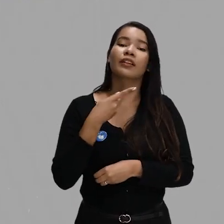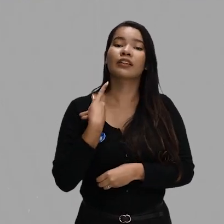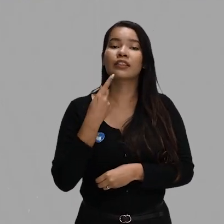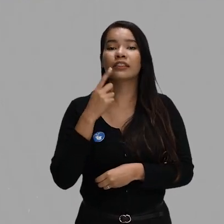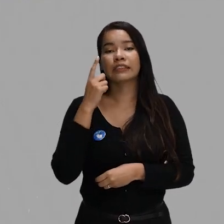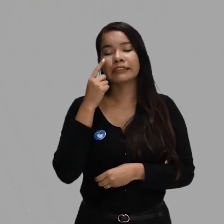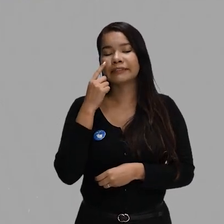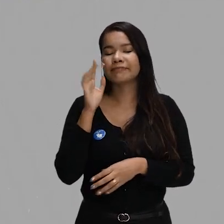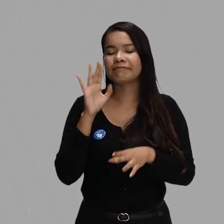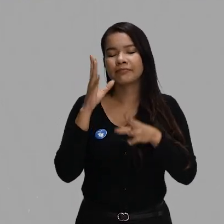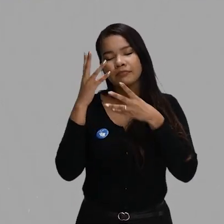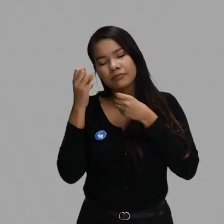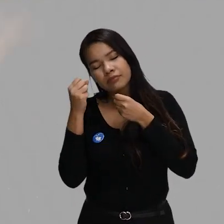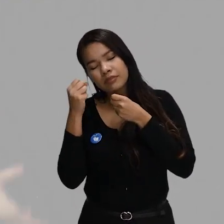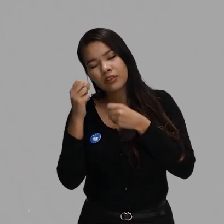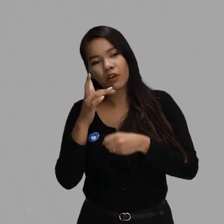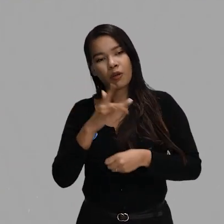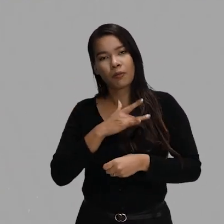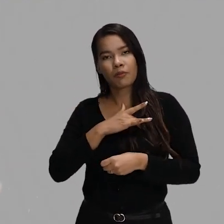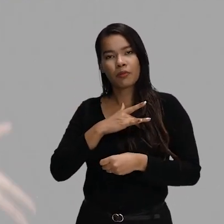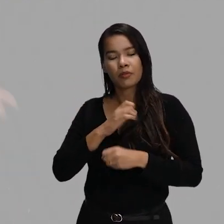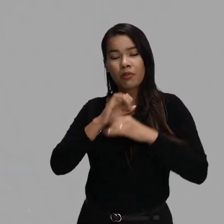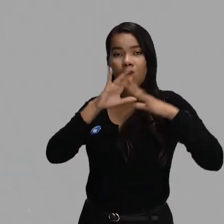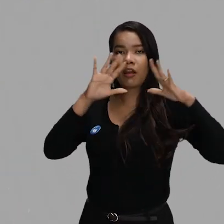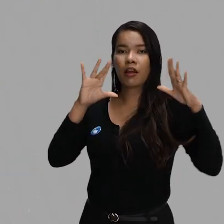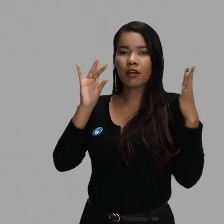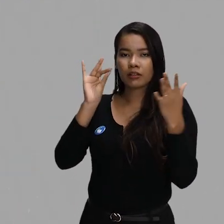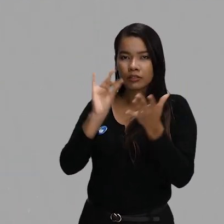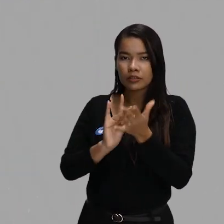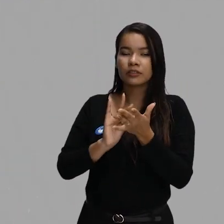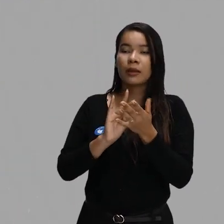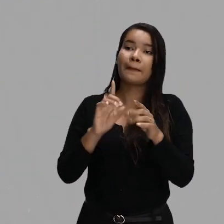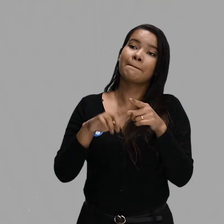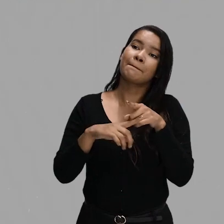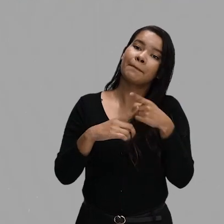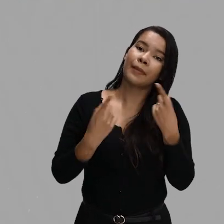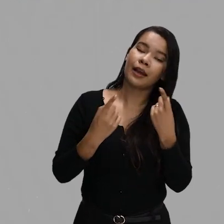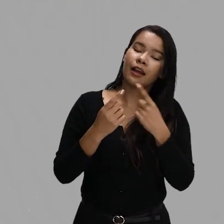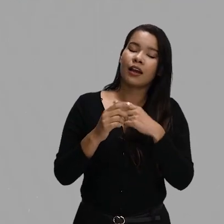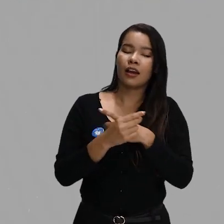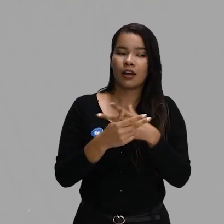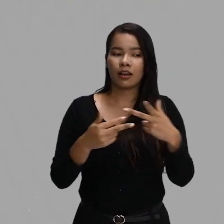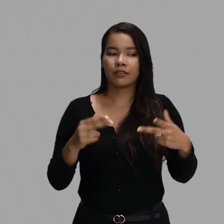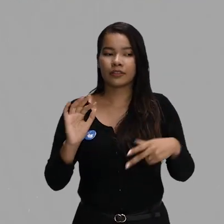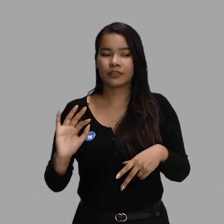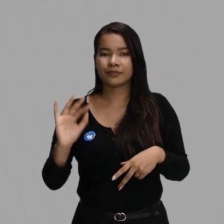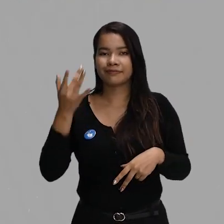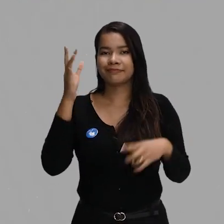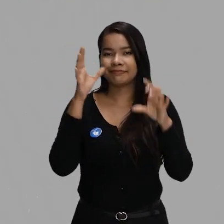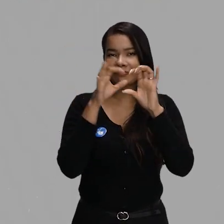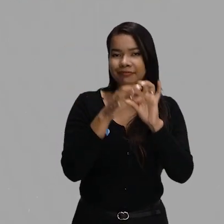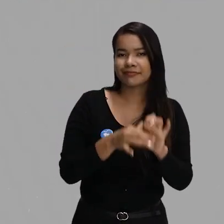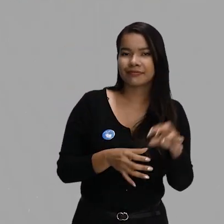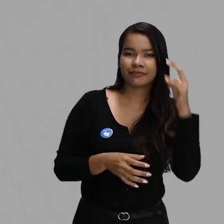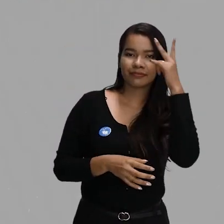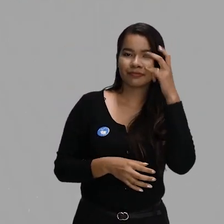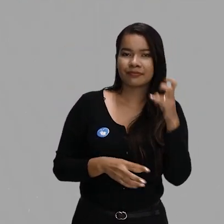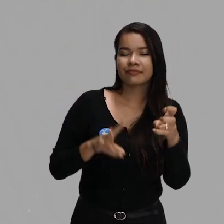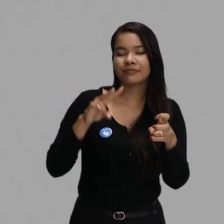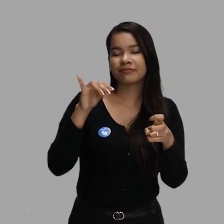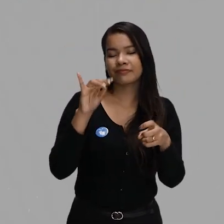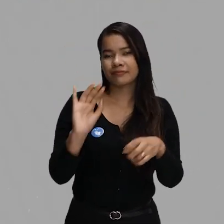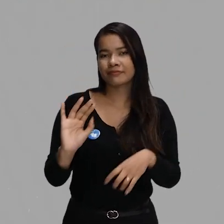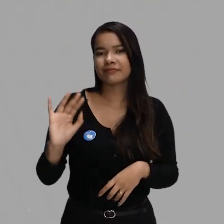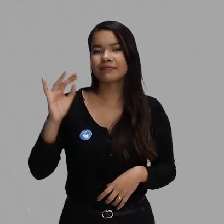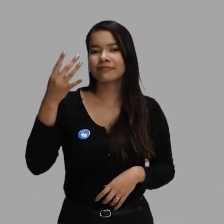dorme, romântico, acorda realista. Porém, as coisas vão acontecendo, o contexto histórico vai se formando